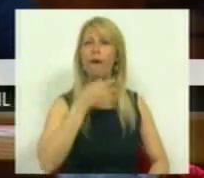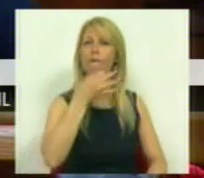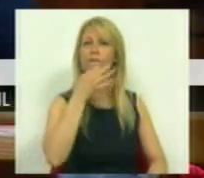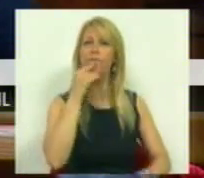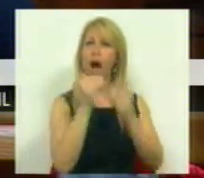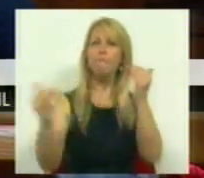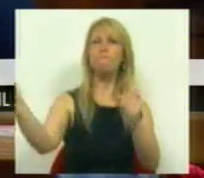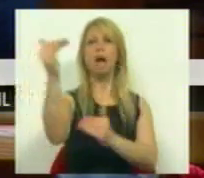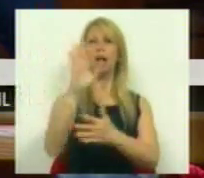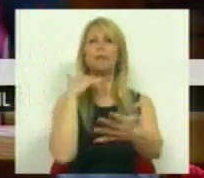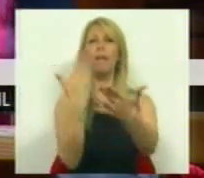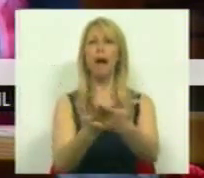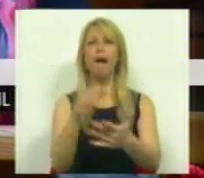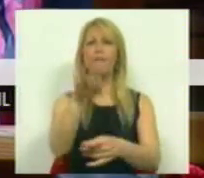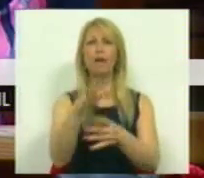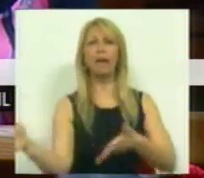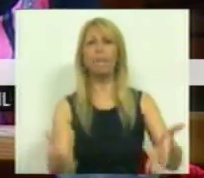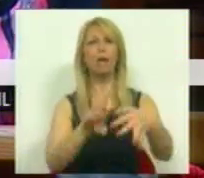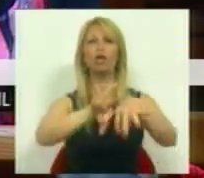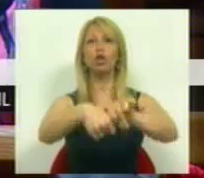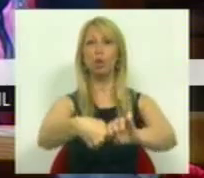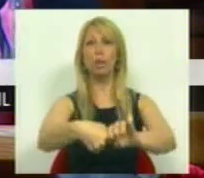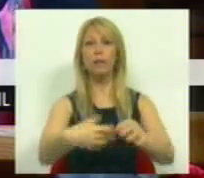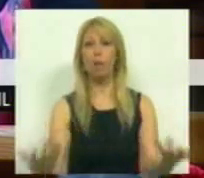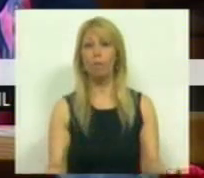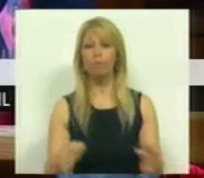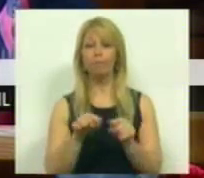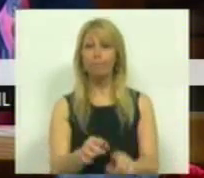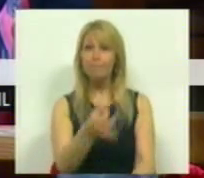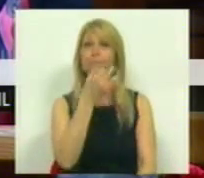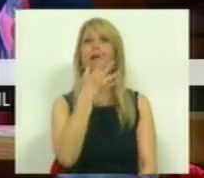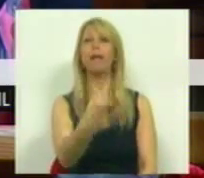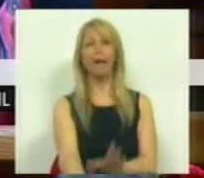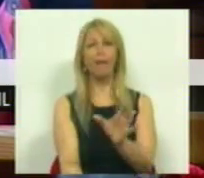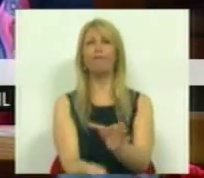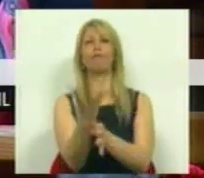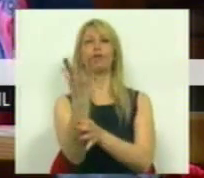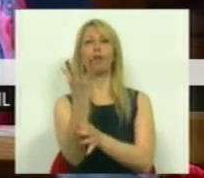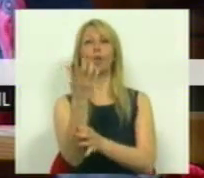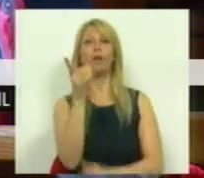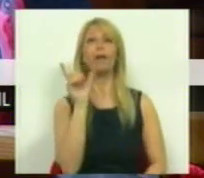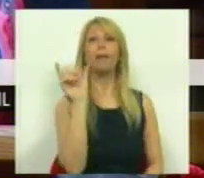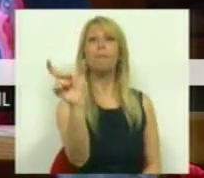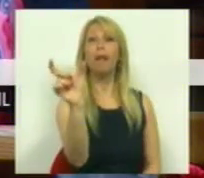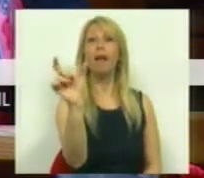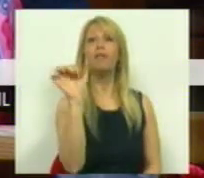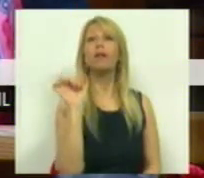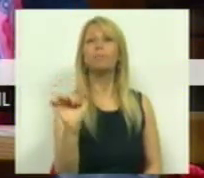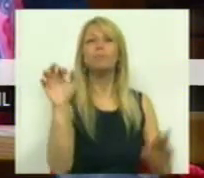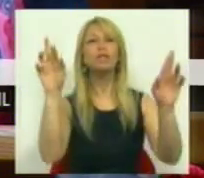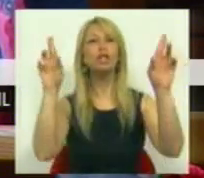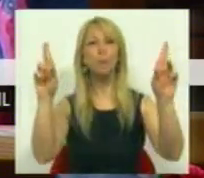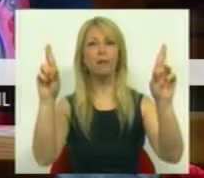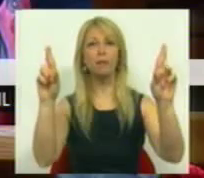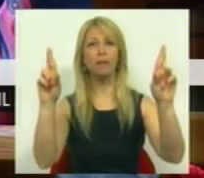esta rota de destruição. Nessa manhã fundadora, a palavra era a